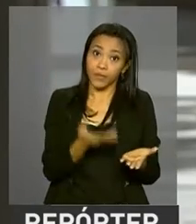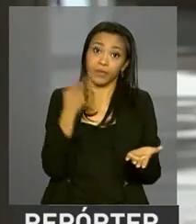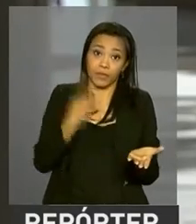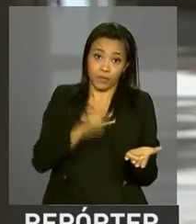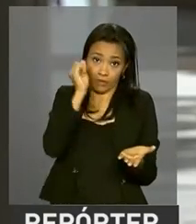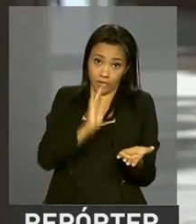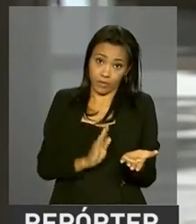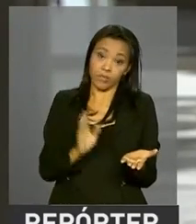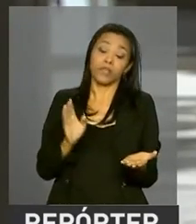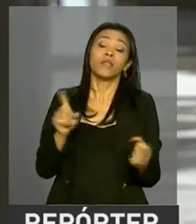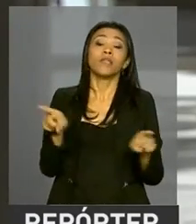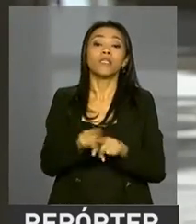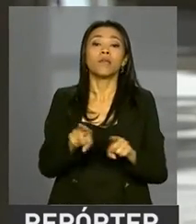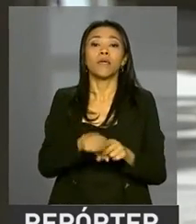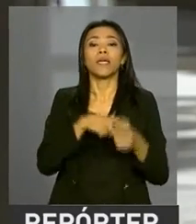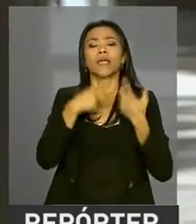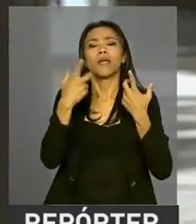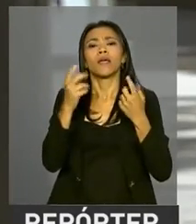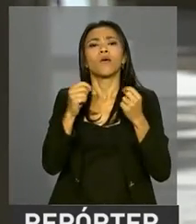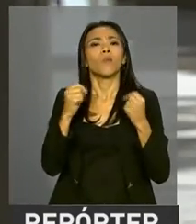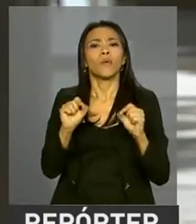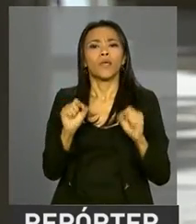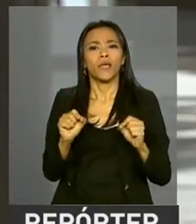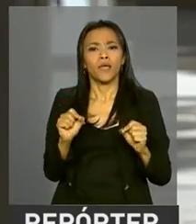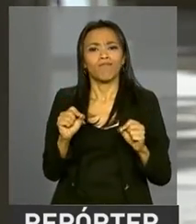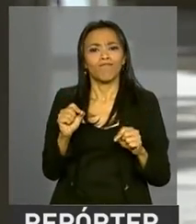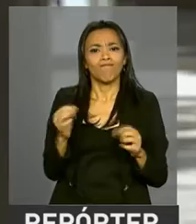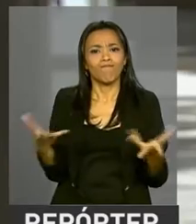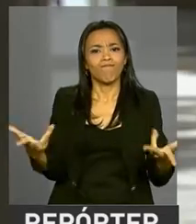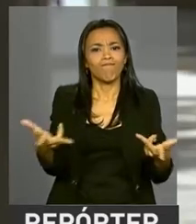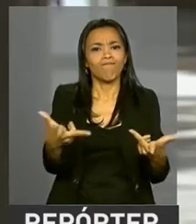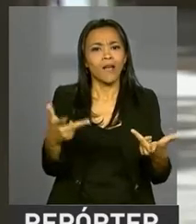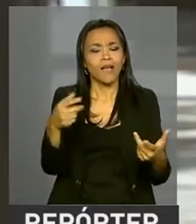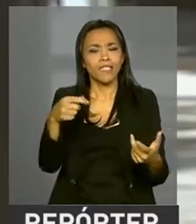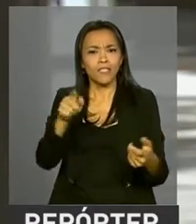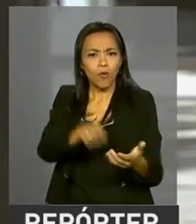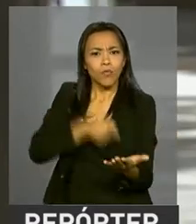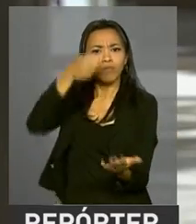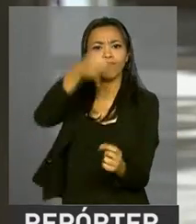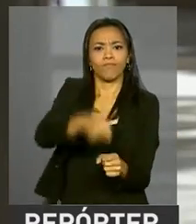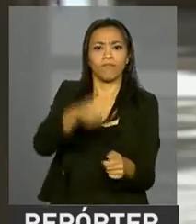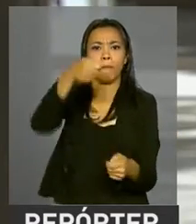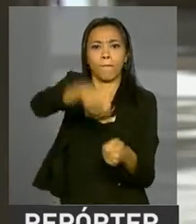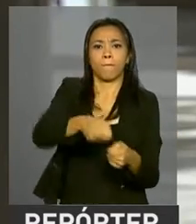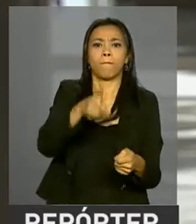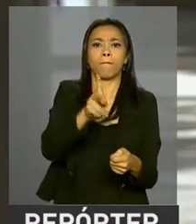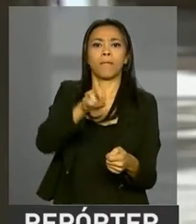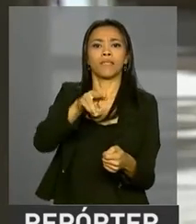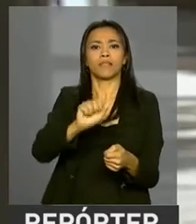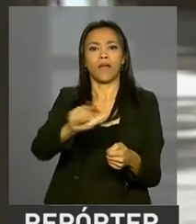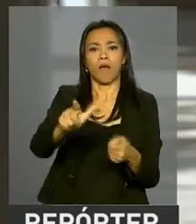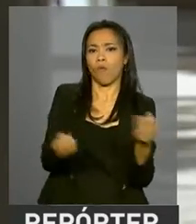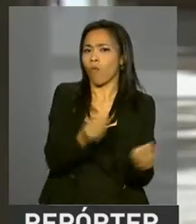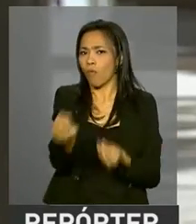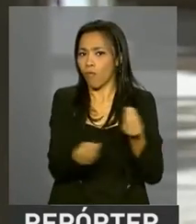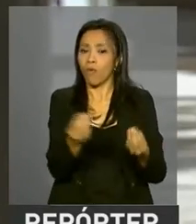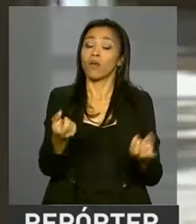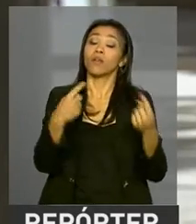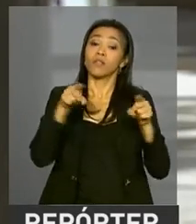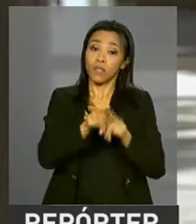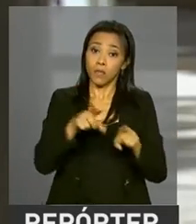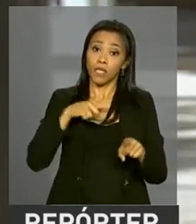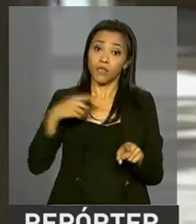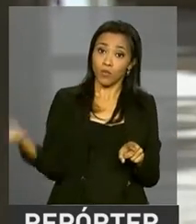e também o aperfeiçoamento da execução penal e agora há pouco foi incluído na agenda do presidente michel temer um novo compromisso